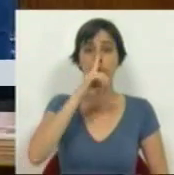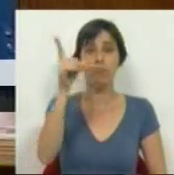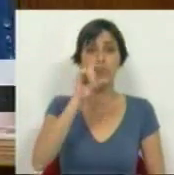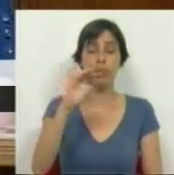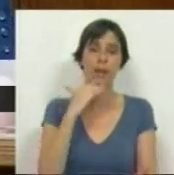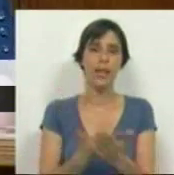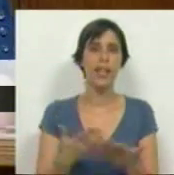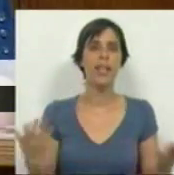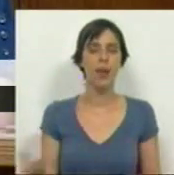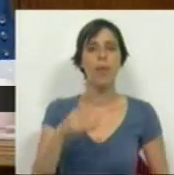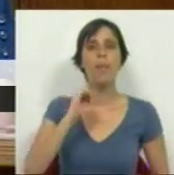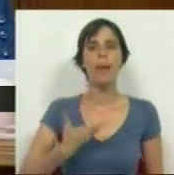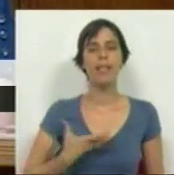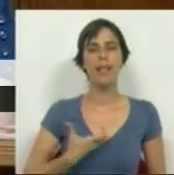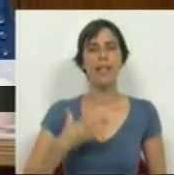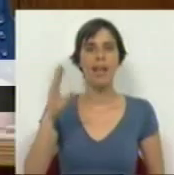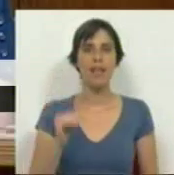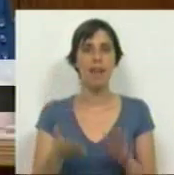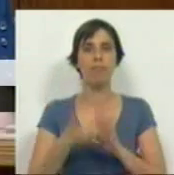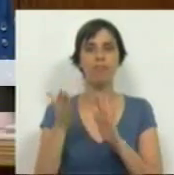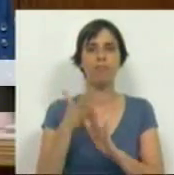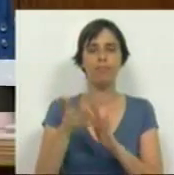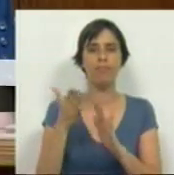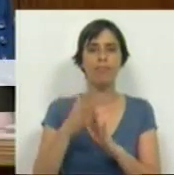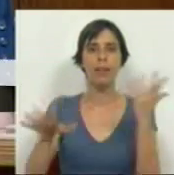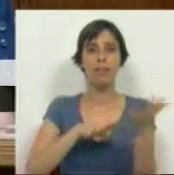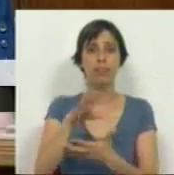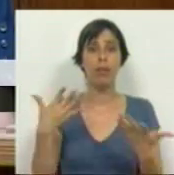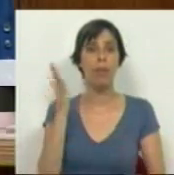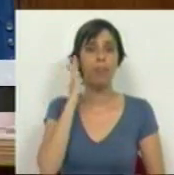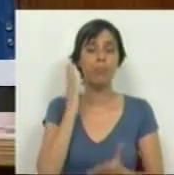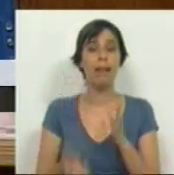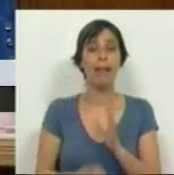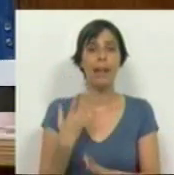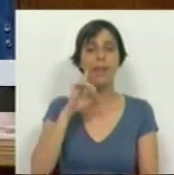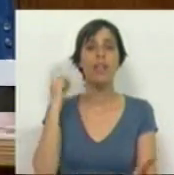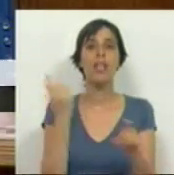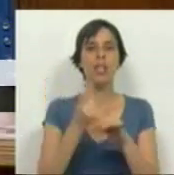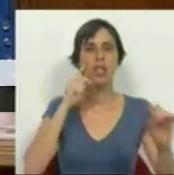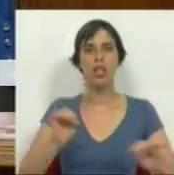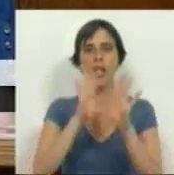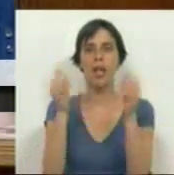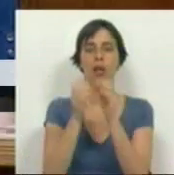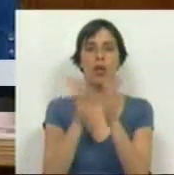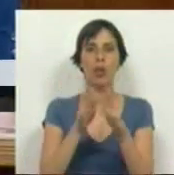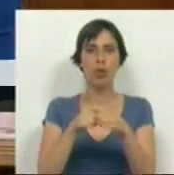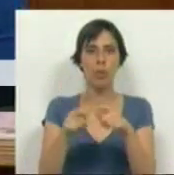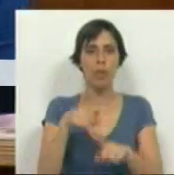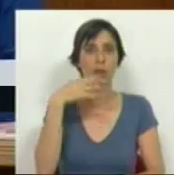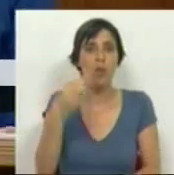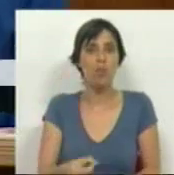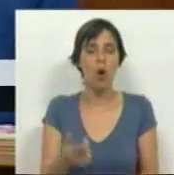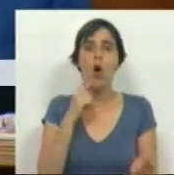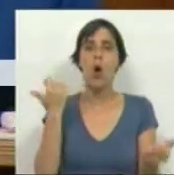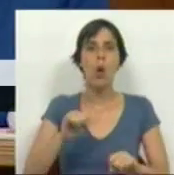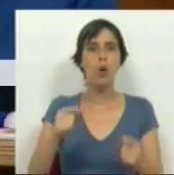que gerou e que PSD e CDS aceleram com o pântano agora criado, exige-se clareza de todos os partidos. Não